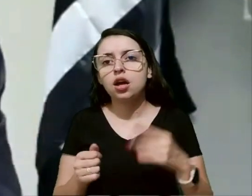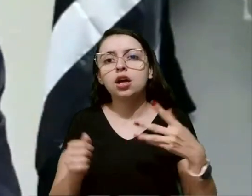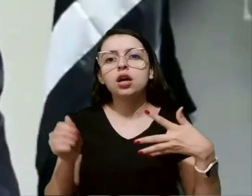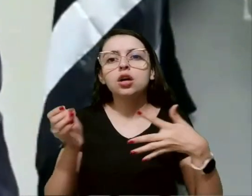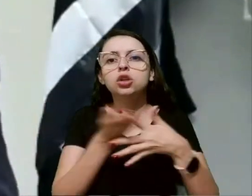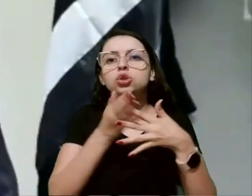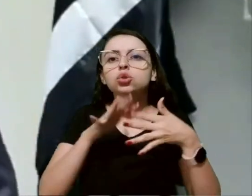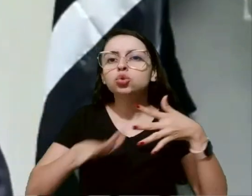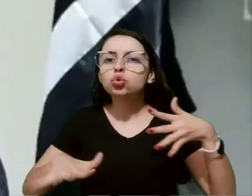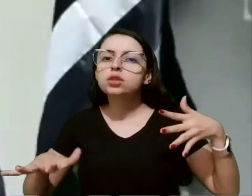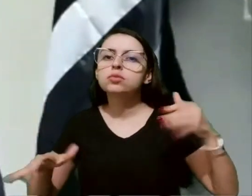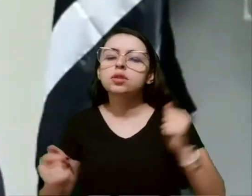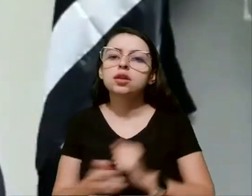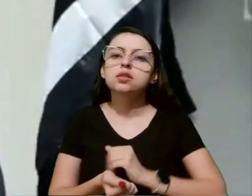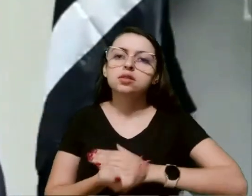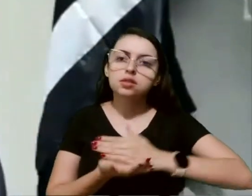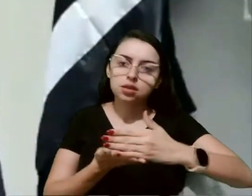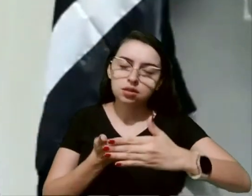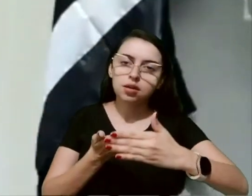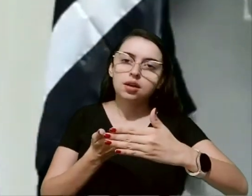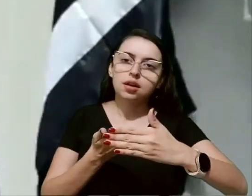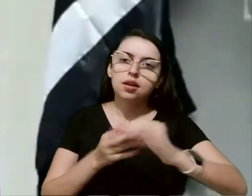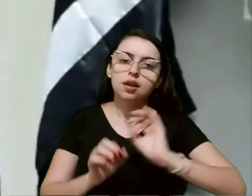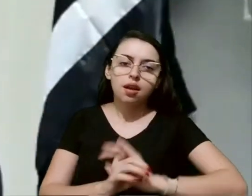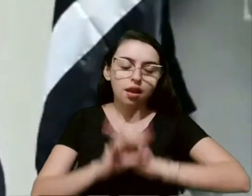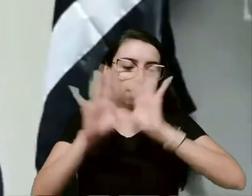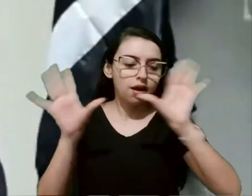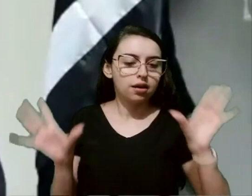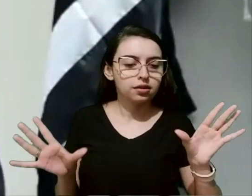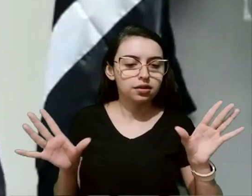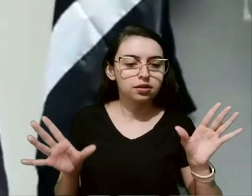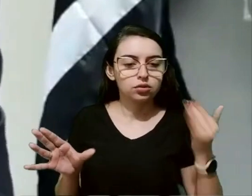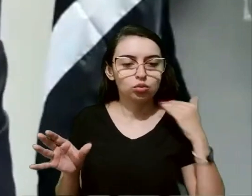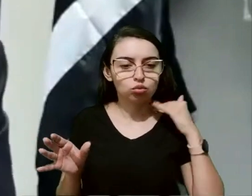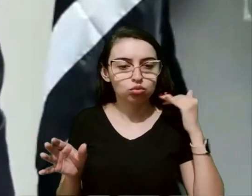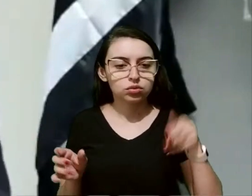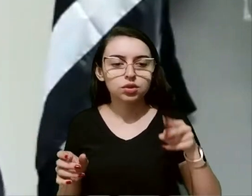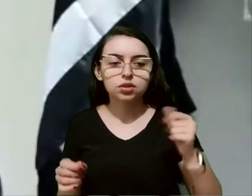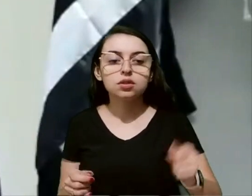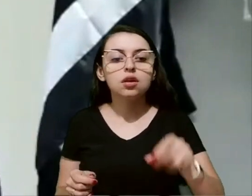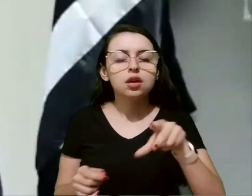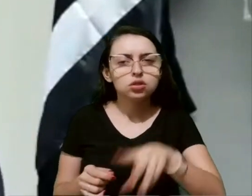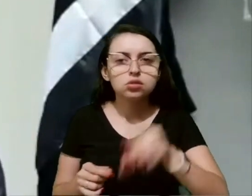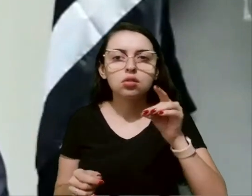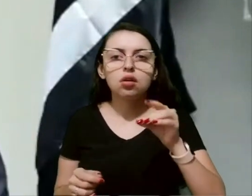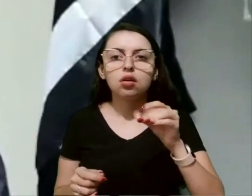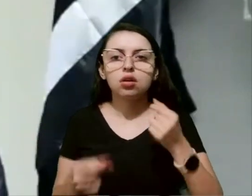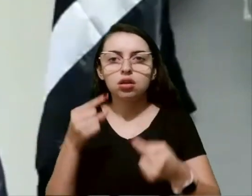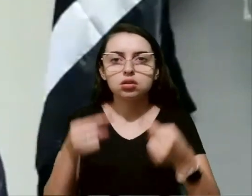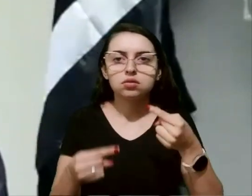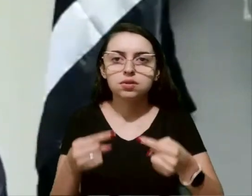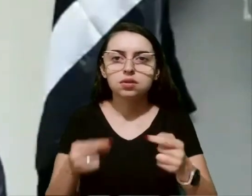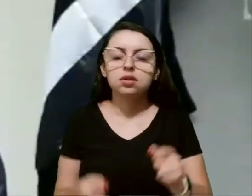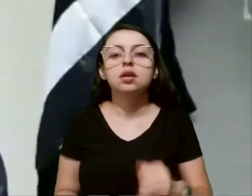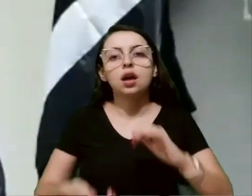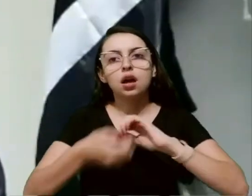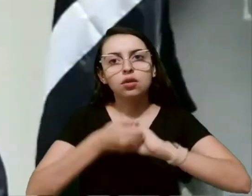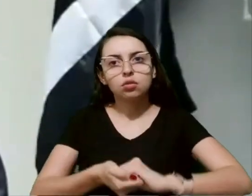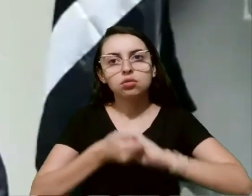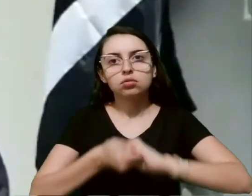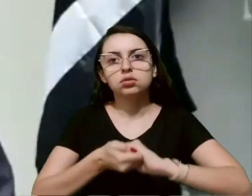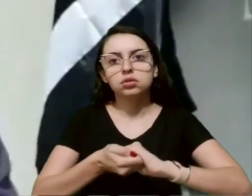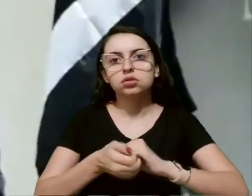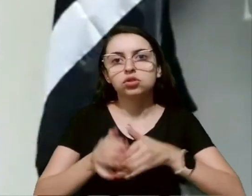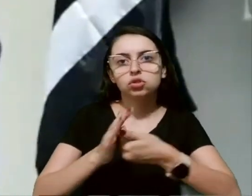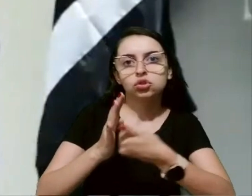jurisprudência for transparente, você conseguir antecipar, na medida do possível, como os juízes veem as disputas, e se você puder fazer acordo,